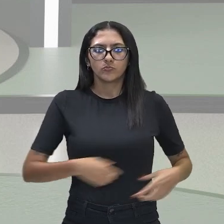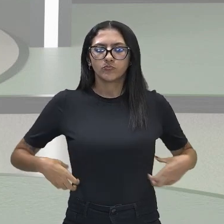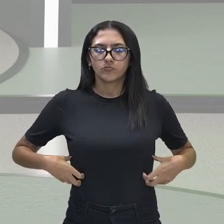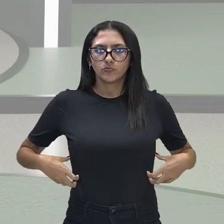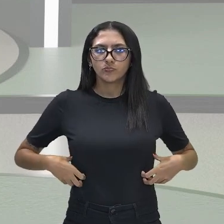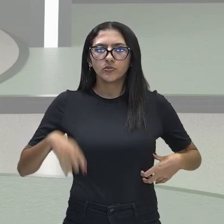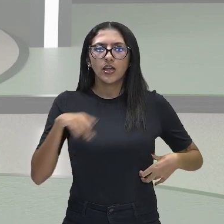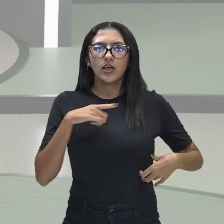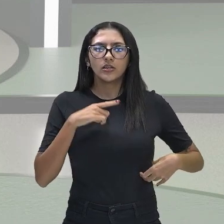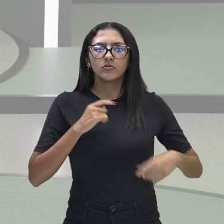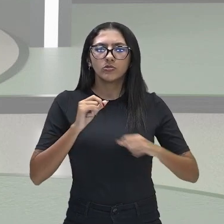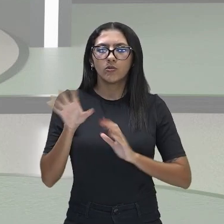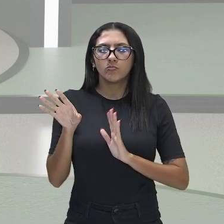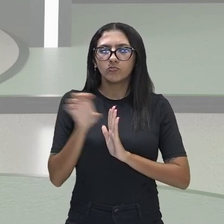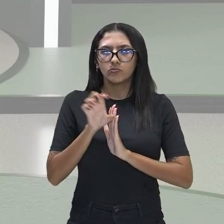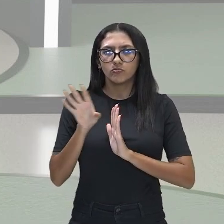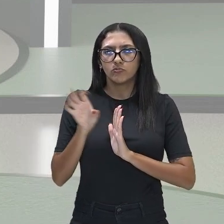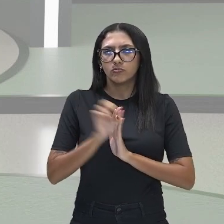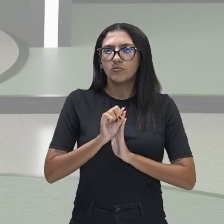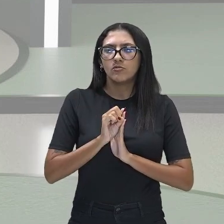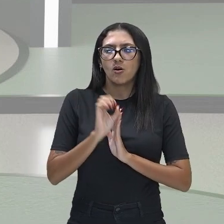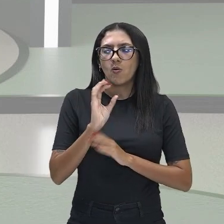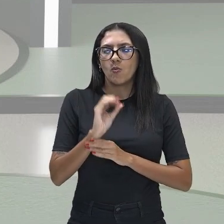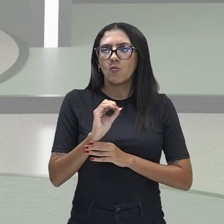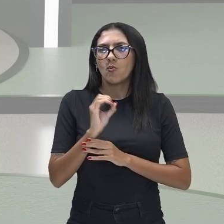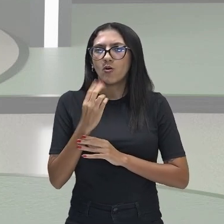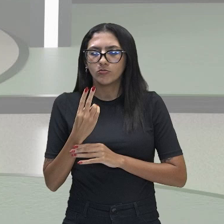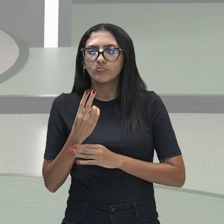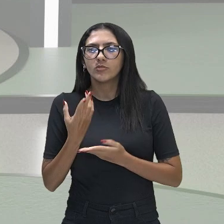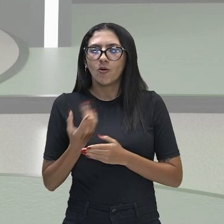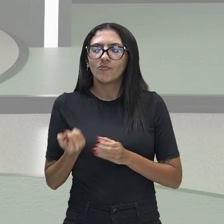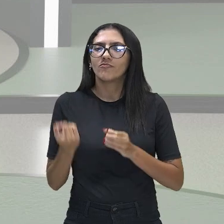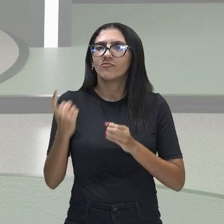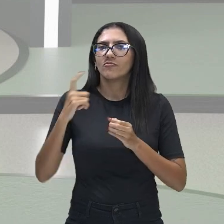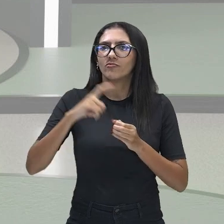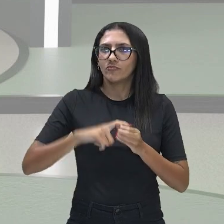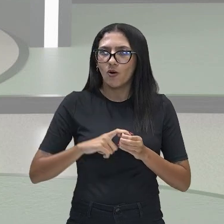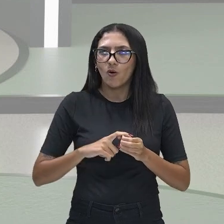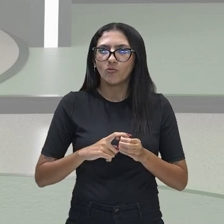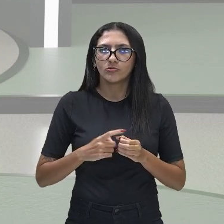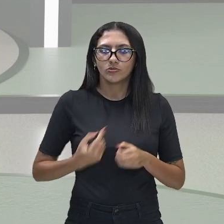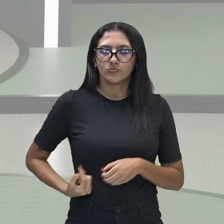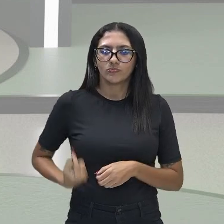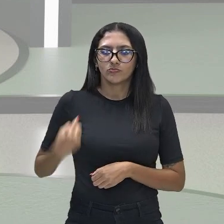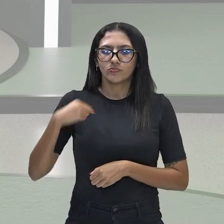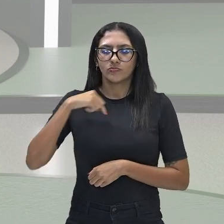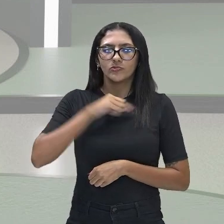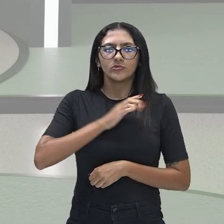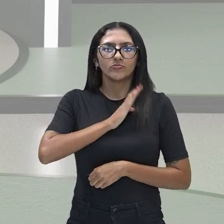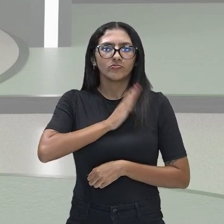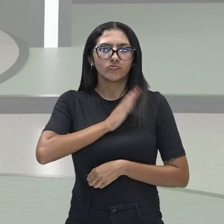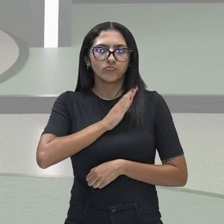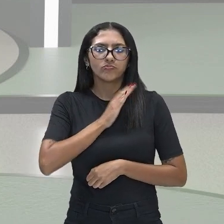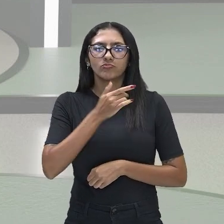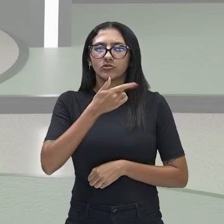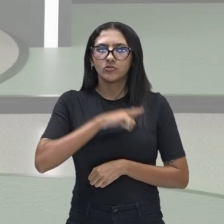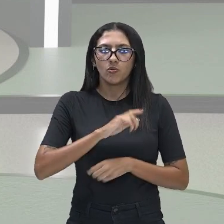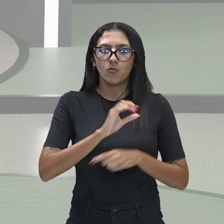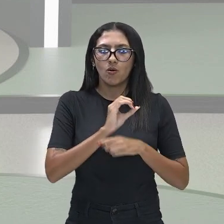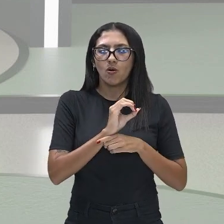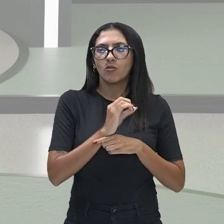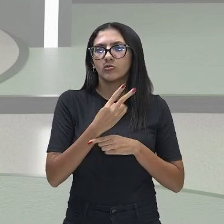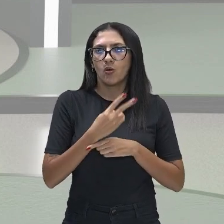receber o quê? O oxigênio. Então, volta ao coração para ser bombeado para todo o